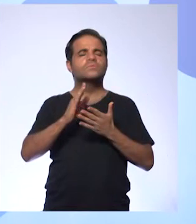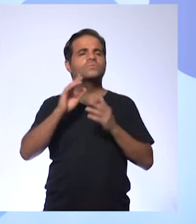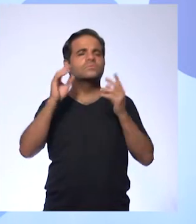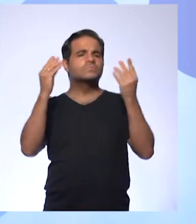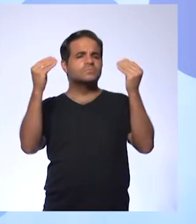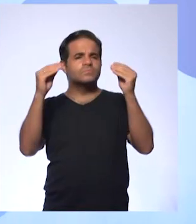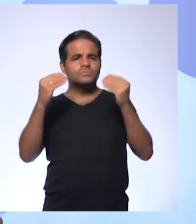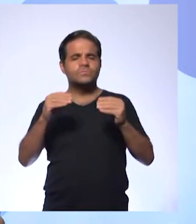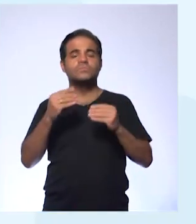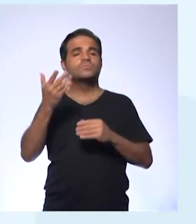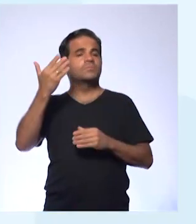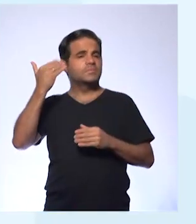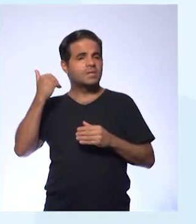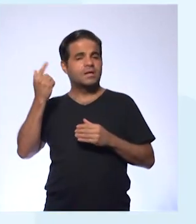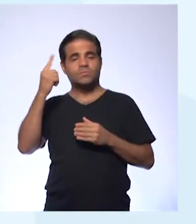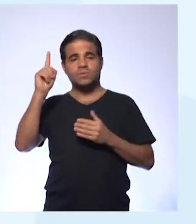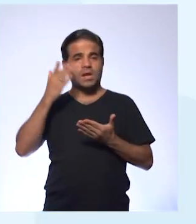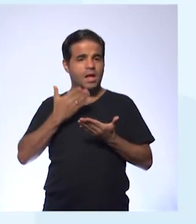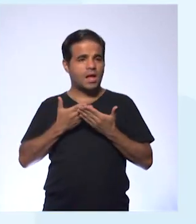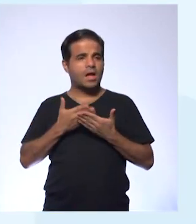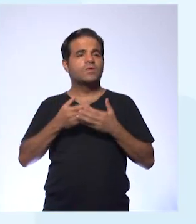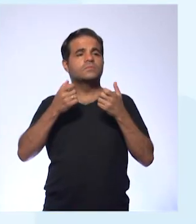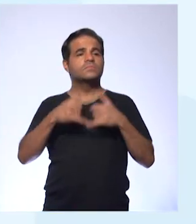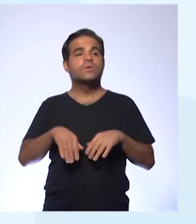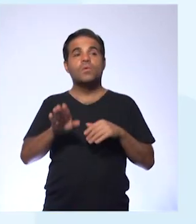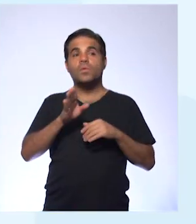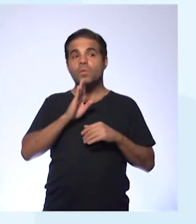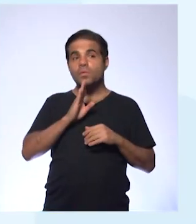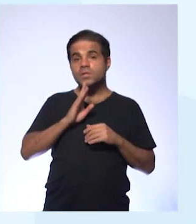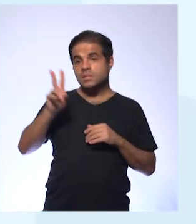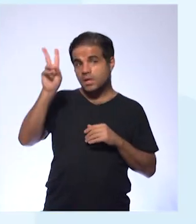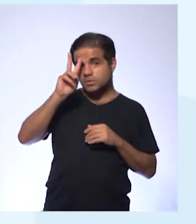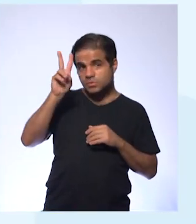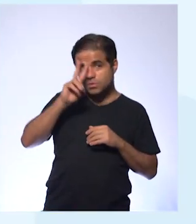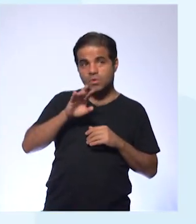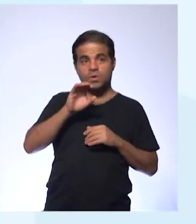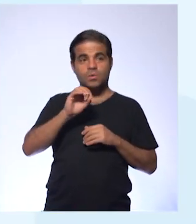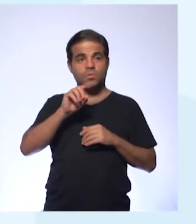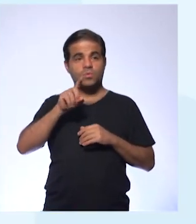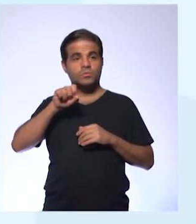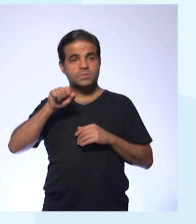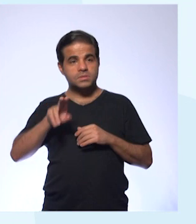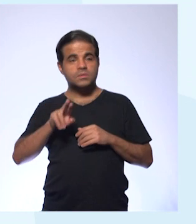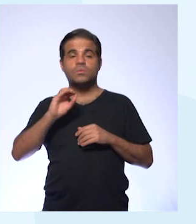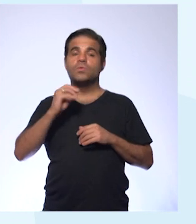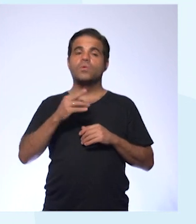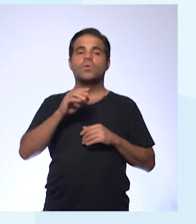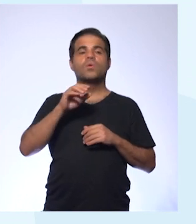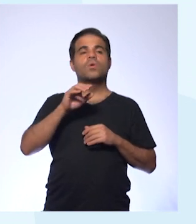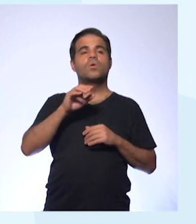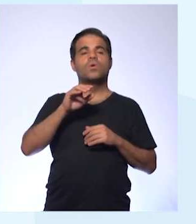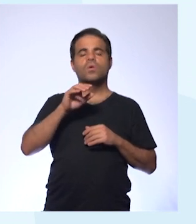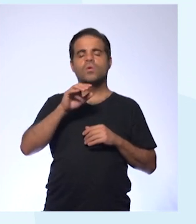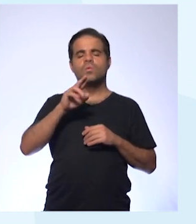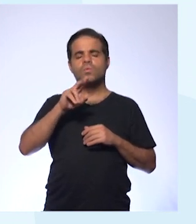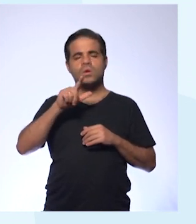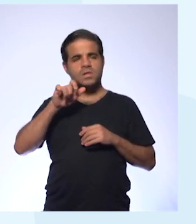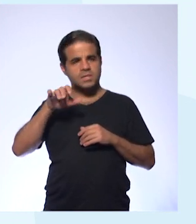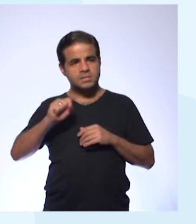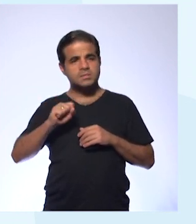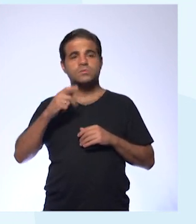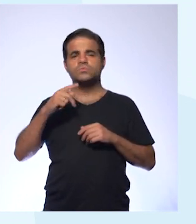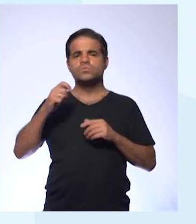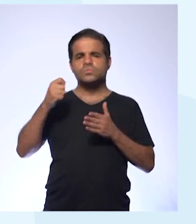que nós vimos na última aula. Então, diz lá: conhecemos a história de Odisseu ou do Ulisses e sua persistência